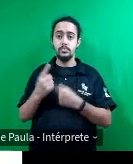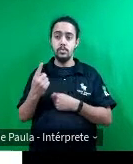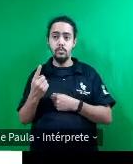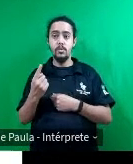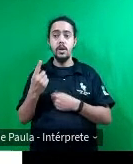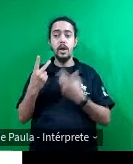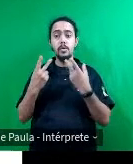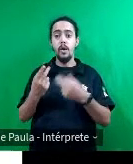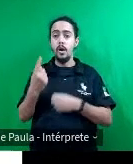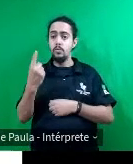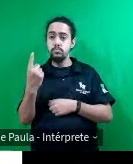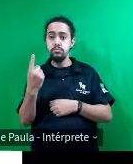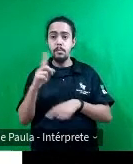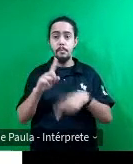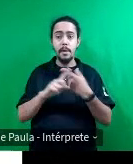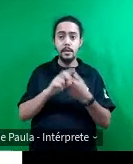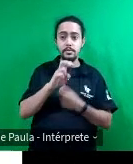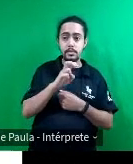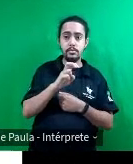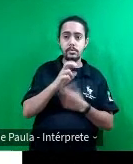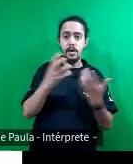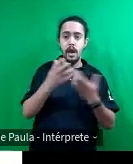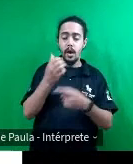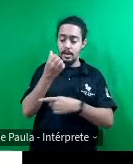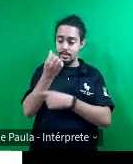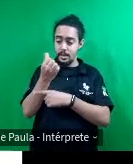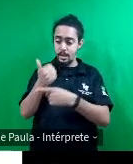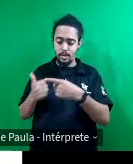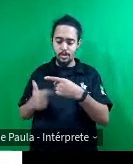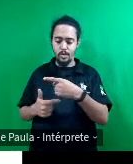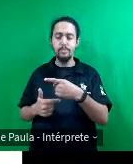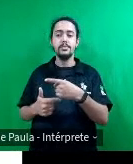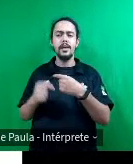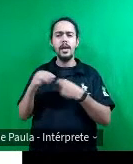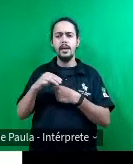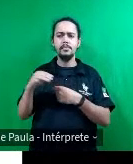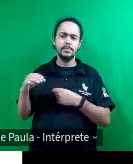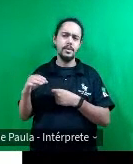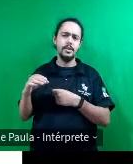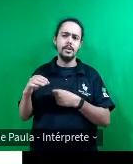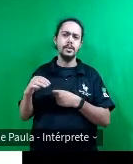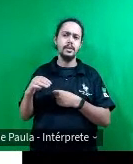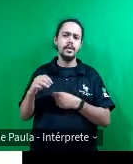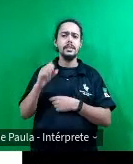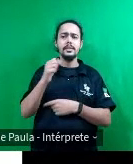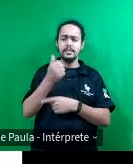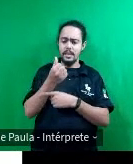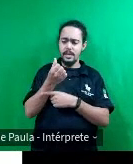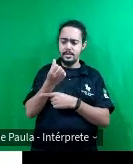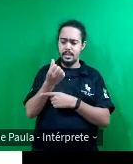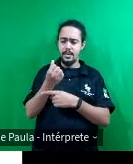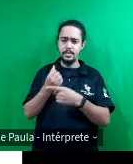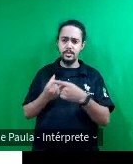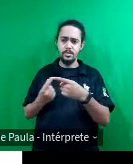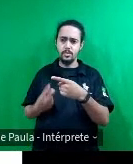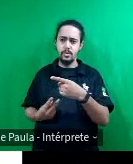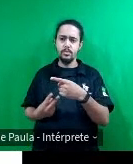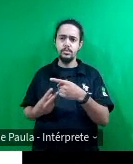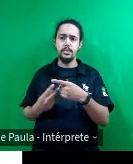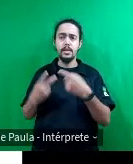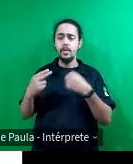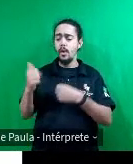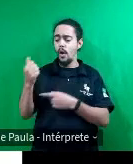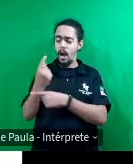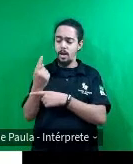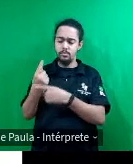mais 5 que eu tinha, 6. 6 12avos. Que é também, se eu dividir aqui por 6 dá 1, por 6 dá 2. Meio, né? Igual a